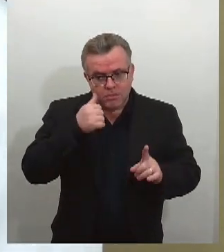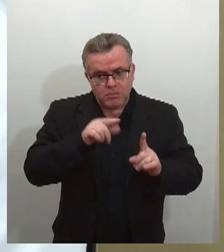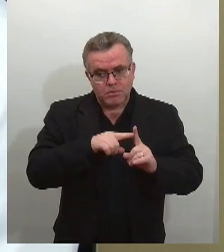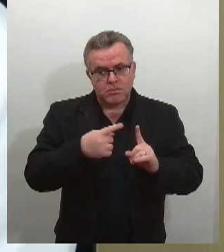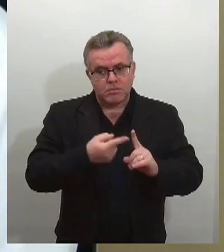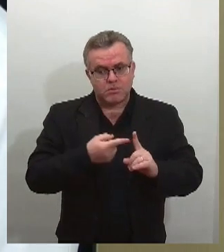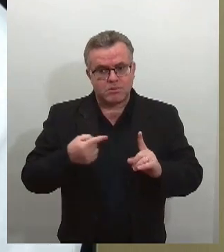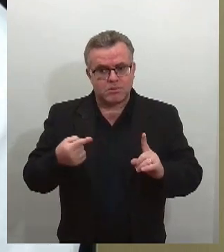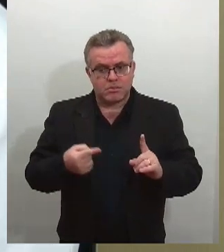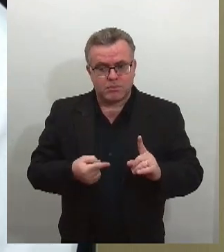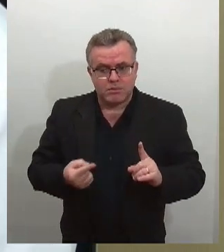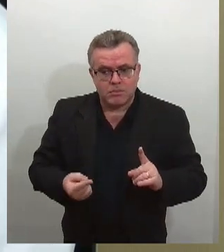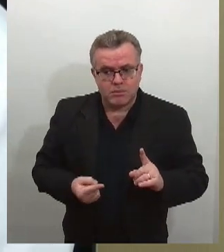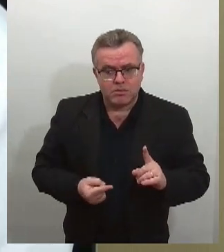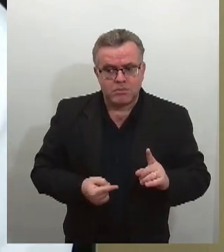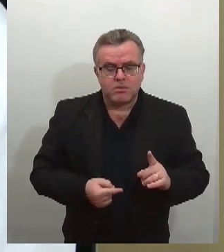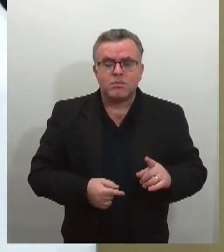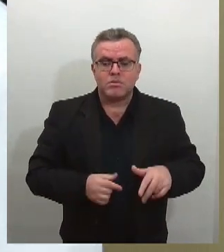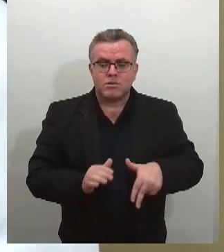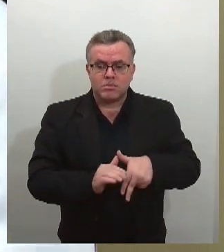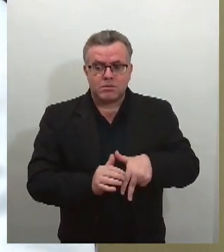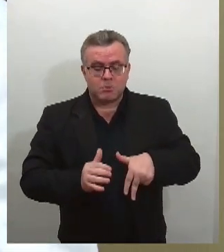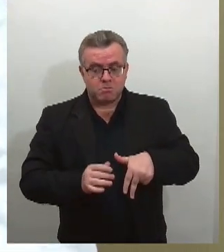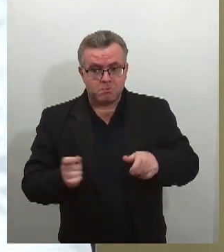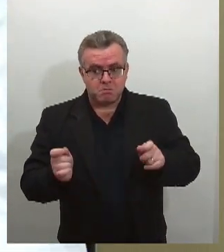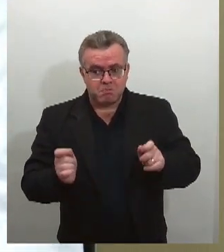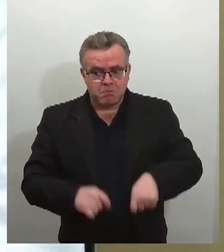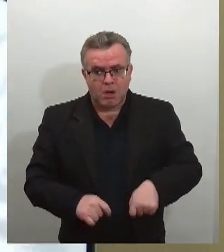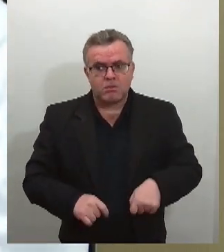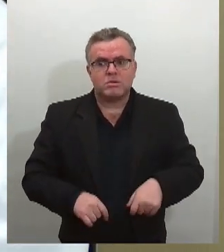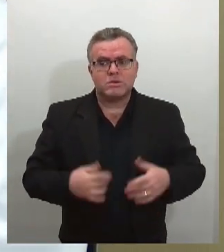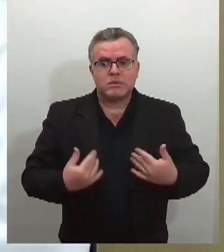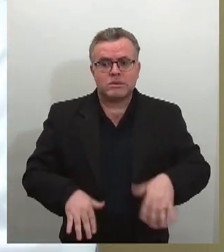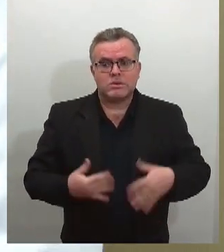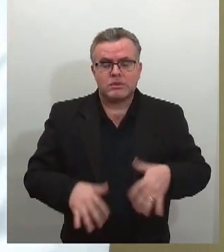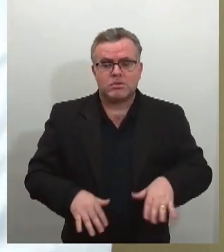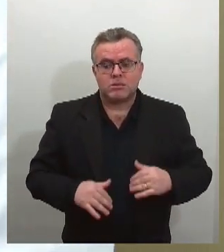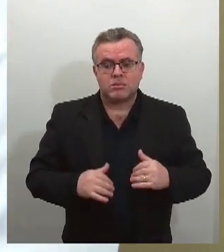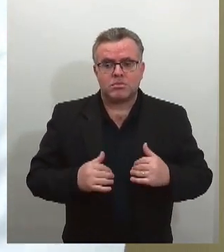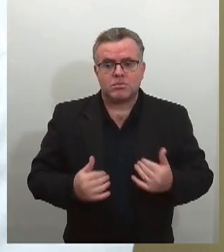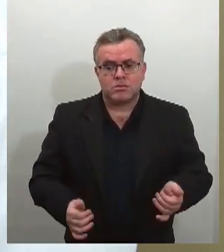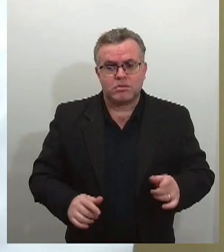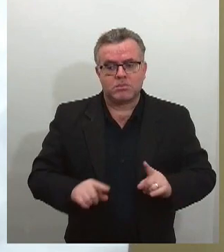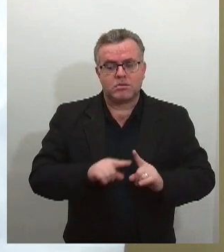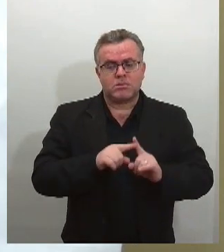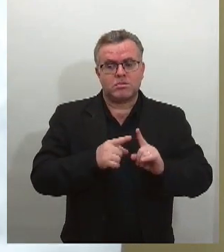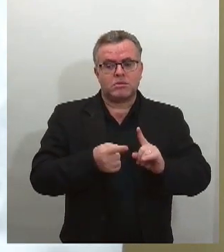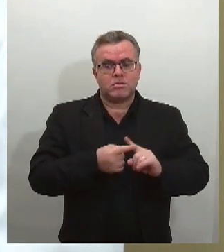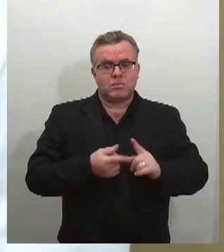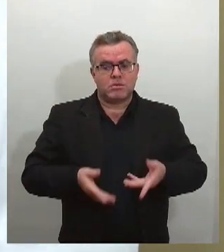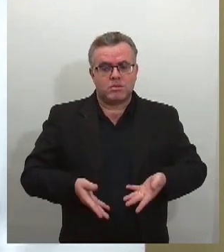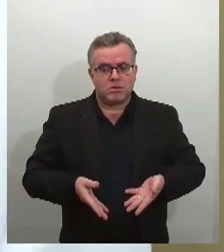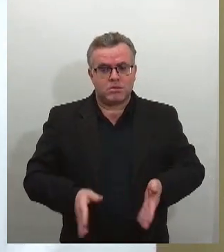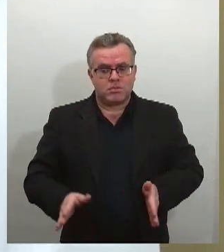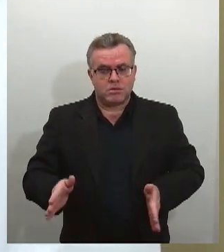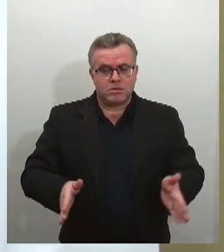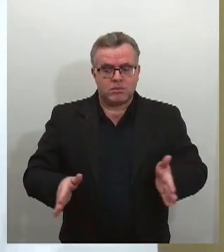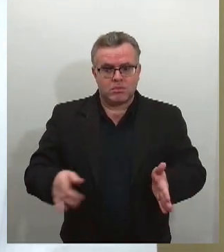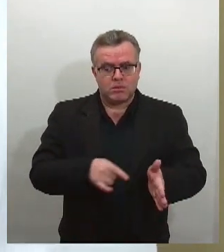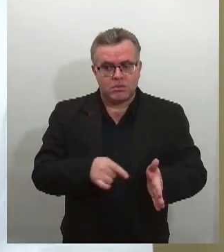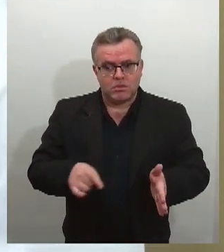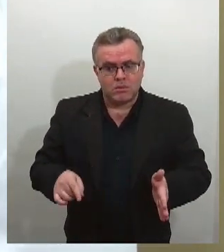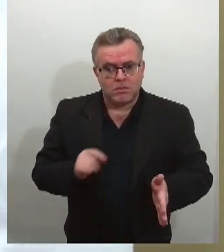pode aumentar em até 5 vezes. Mas depois do parto, existe um período chamado puerpério. São